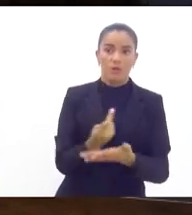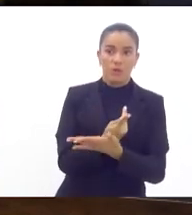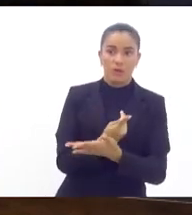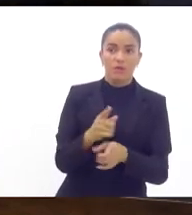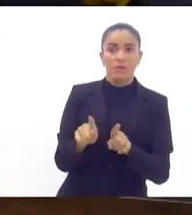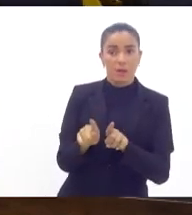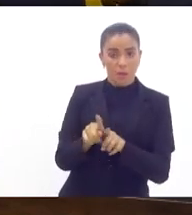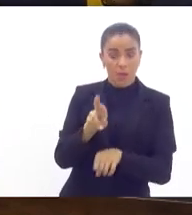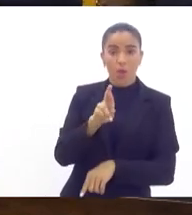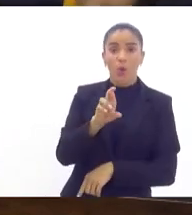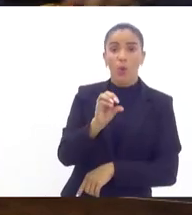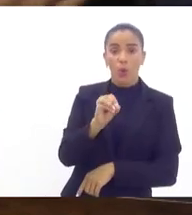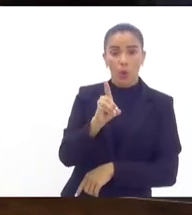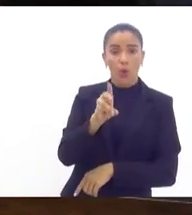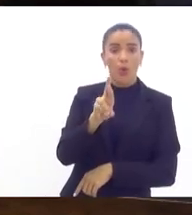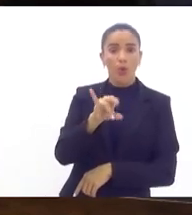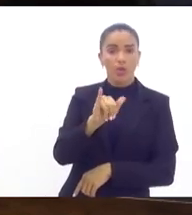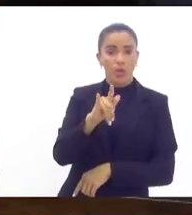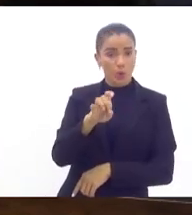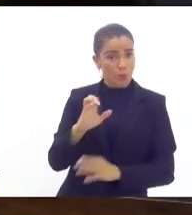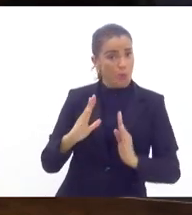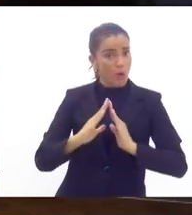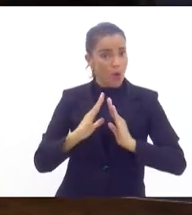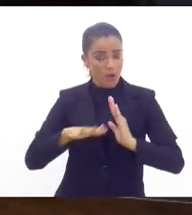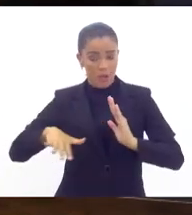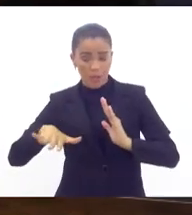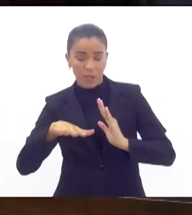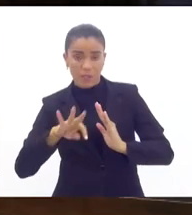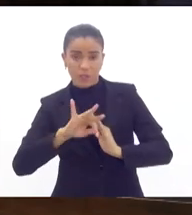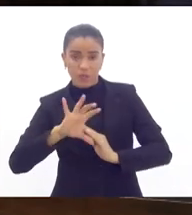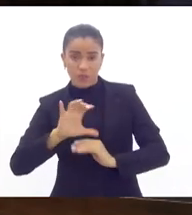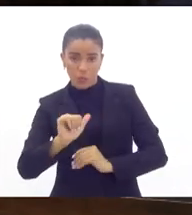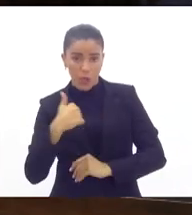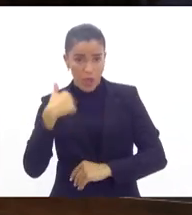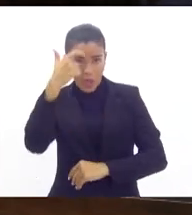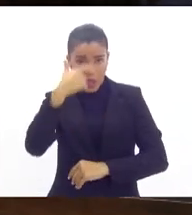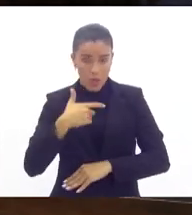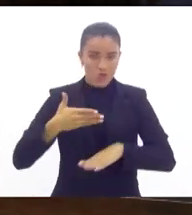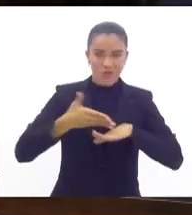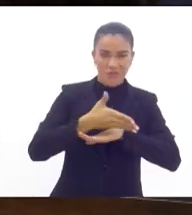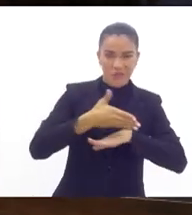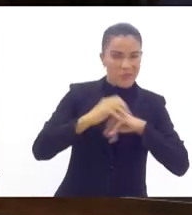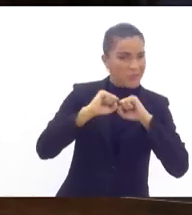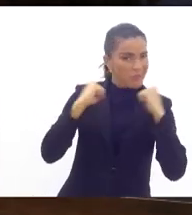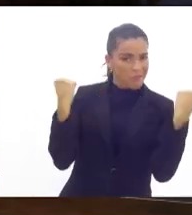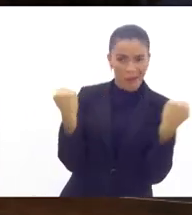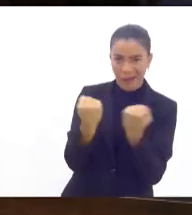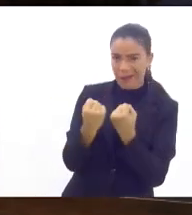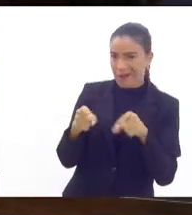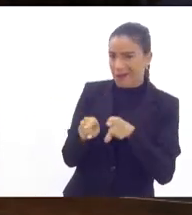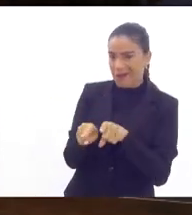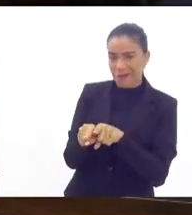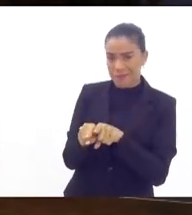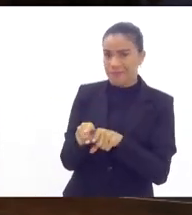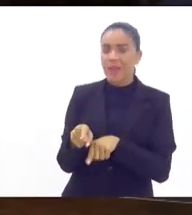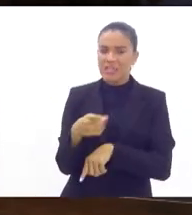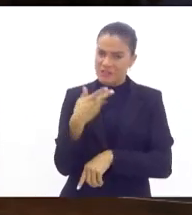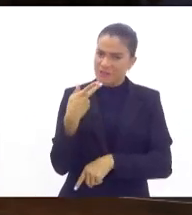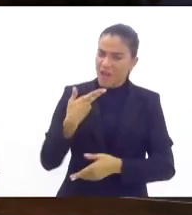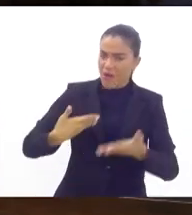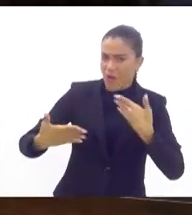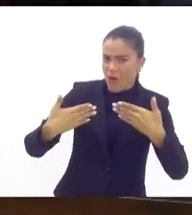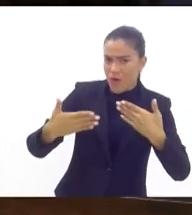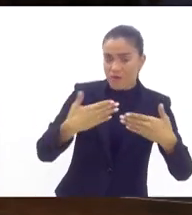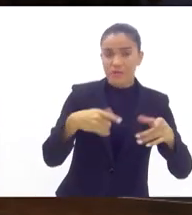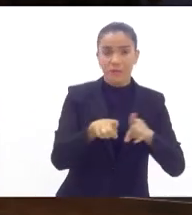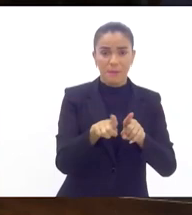o Rodrigo também é morador da Tijuca ou seja temos uma base de morador da Tijuca eu sou frequentadora do Maracanã então toda essa realidade que a gente vai trazer com vocês